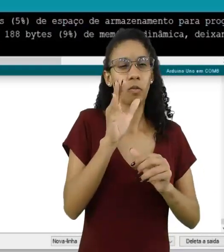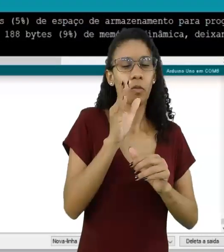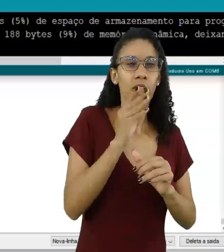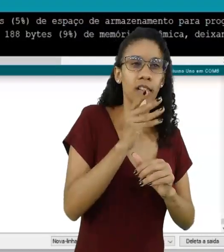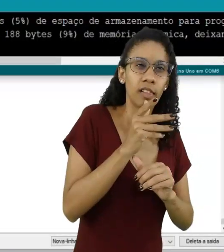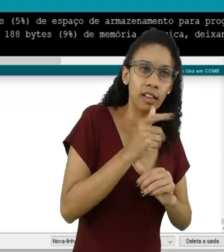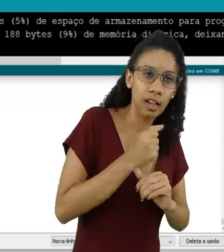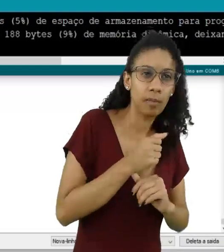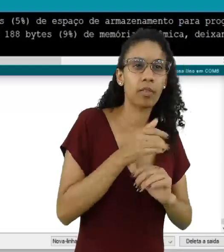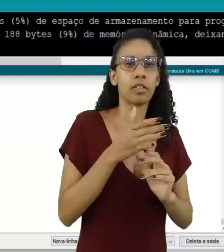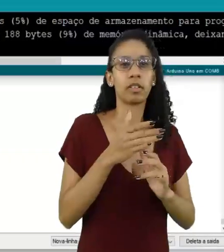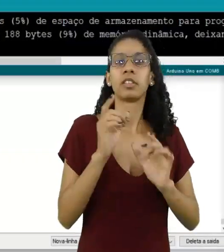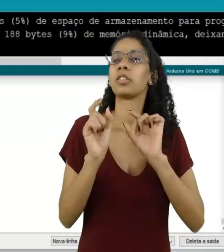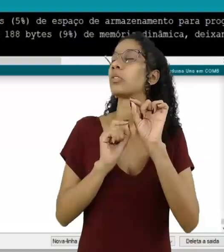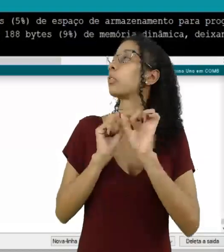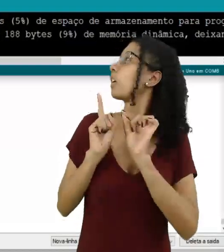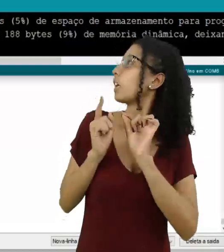milissegundos.